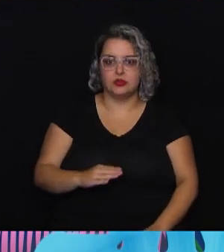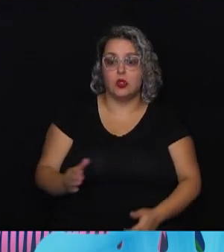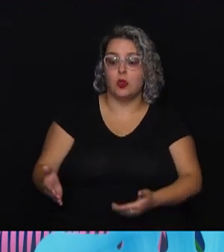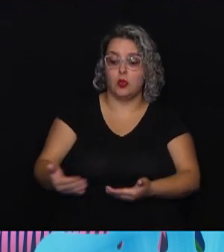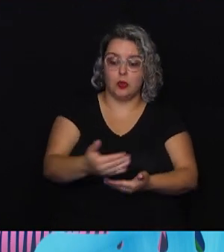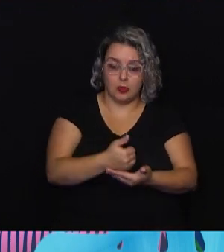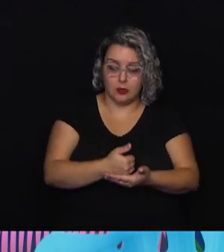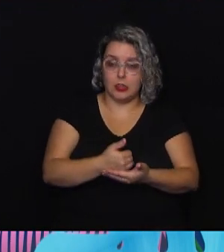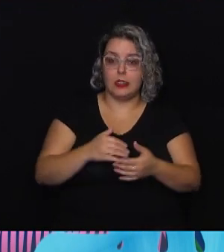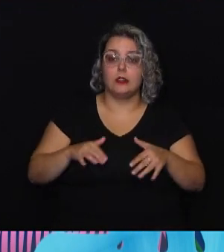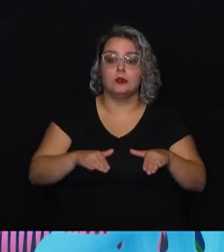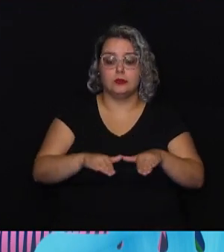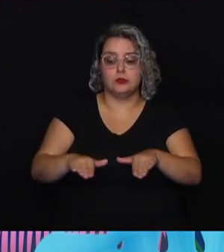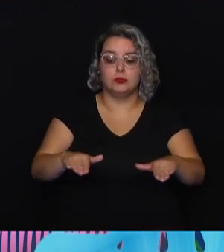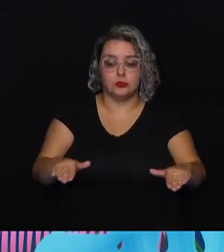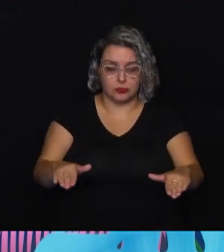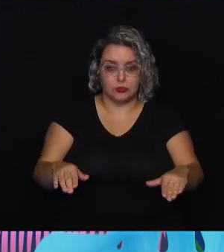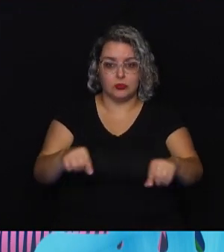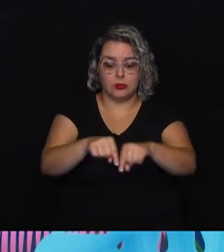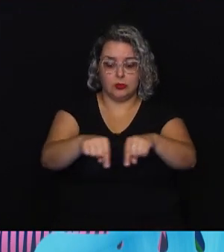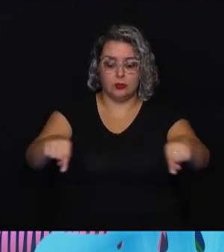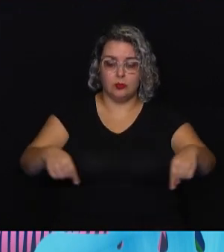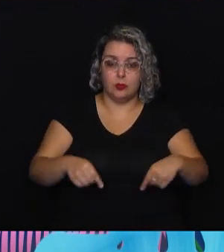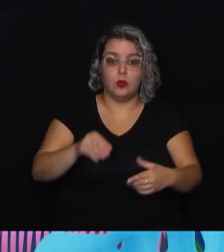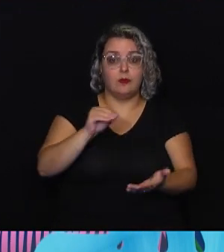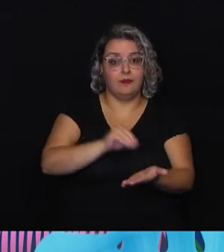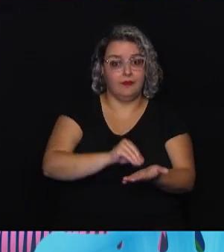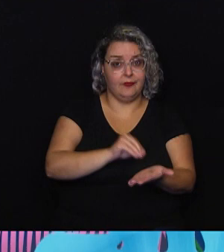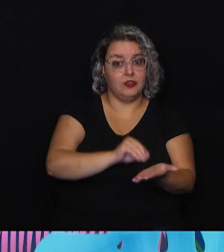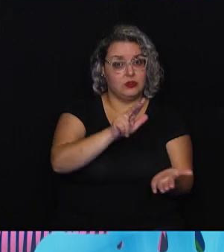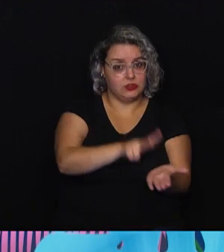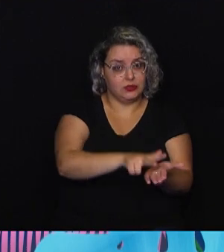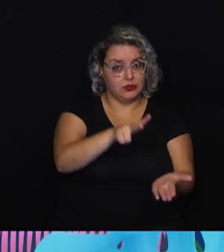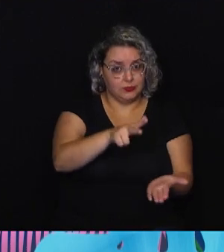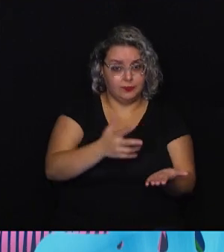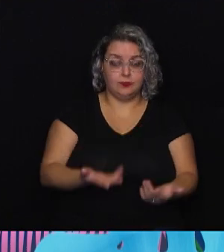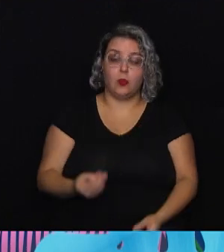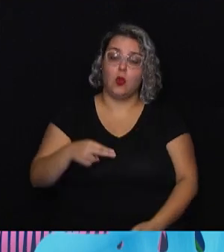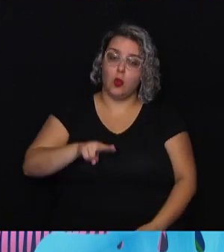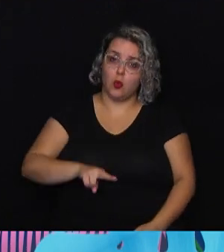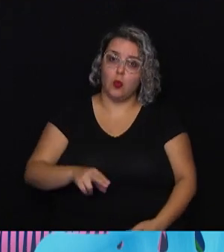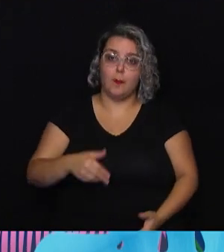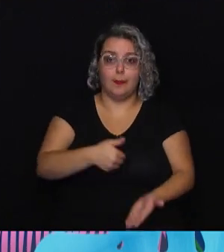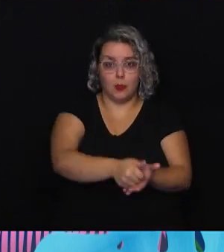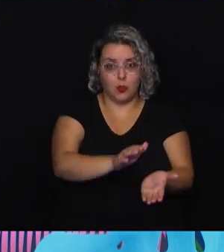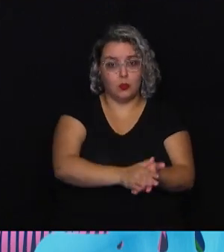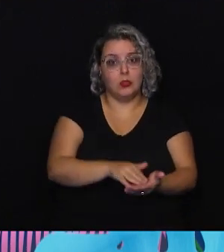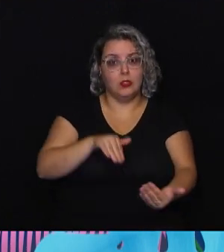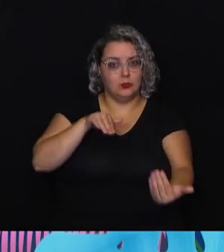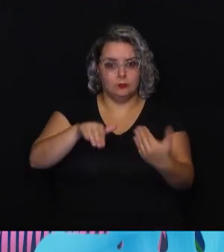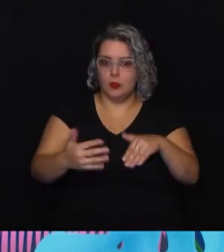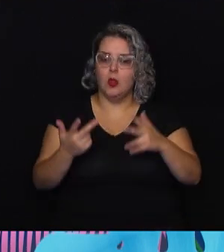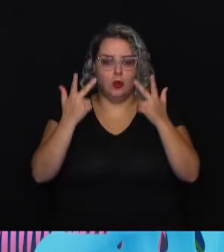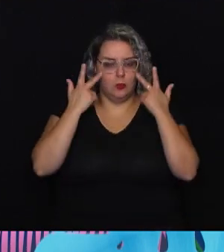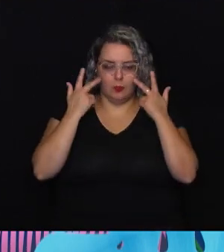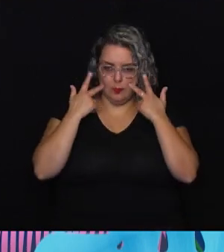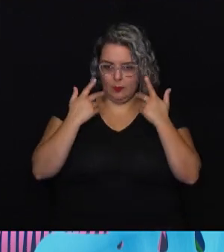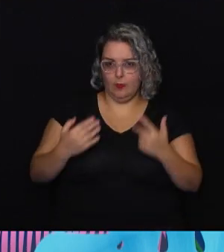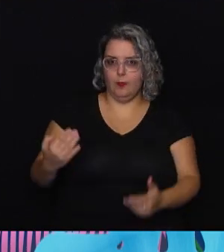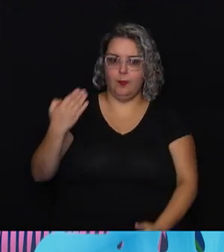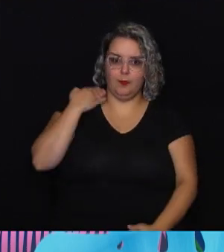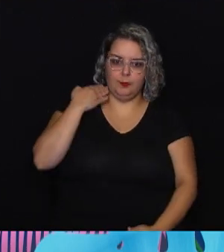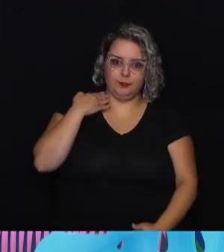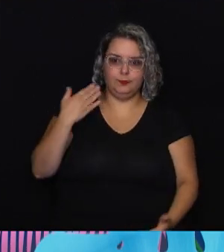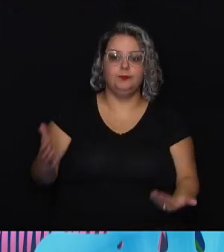de veículos apreendidos por irregularidades ou infrações de trânsito prossegue normalmente. As agências bancárias